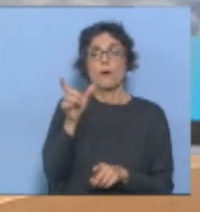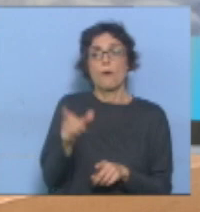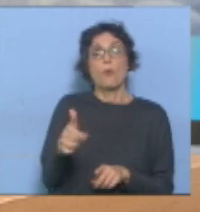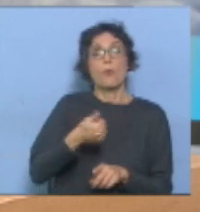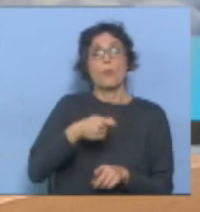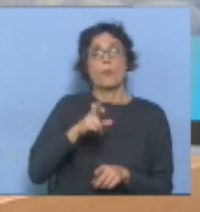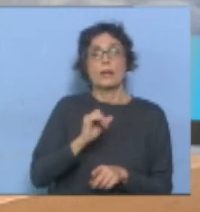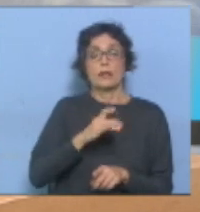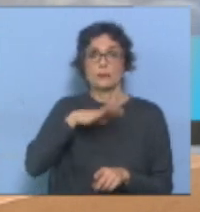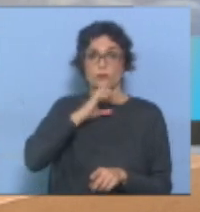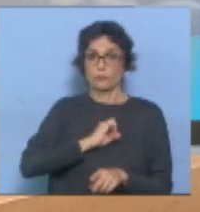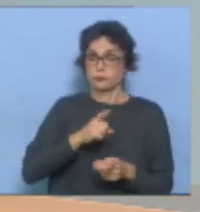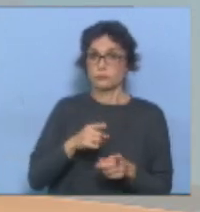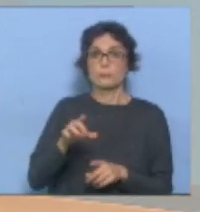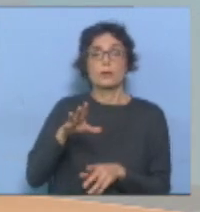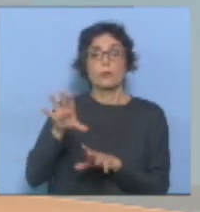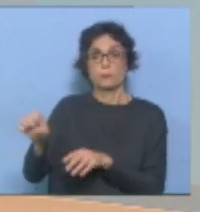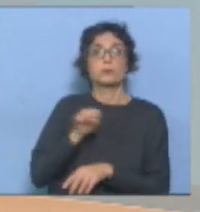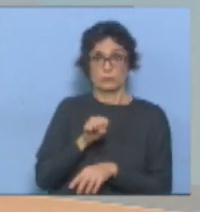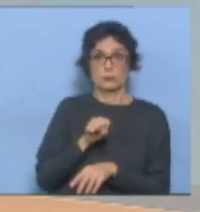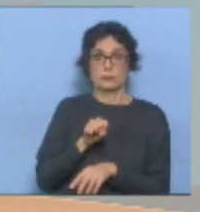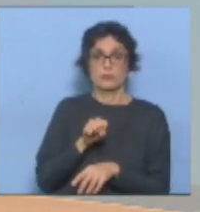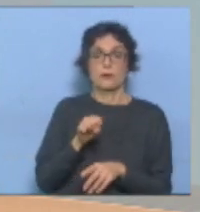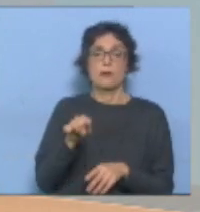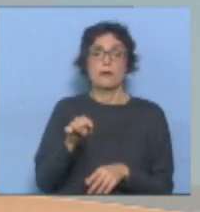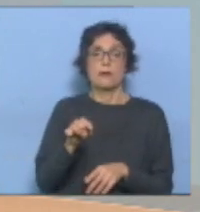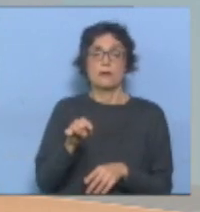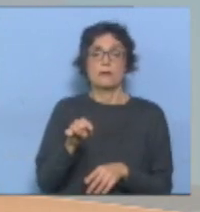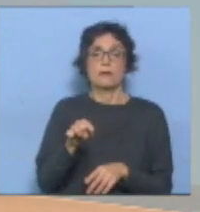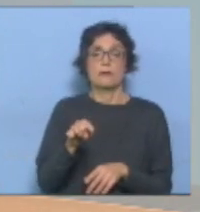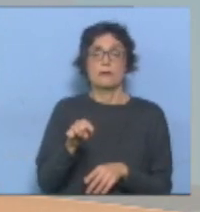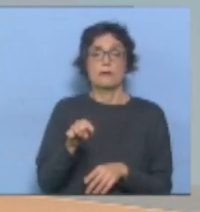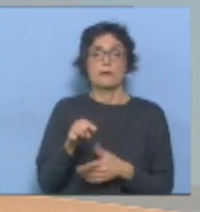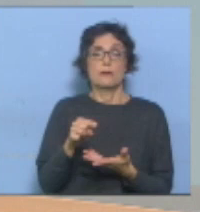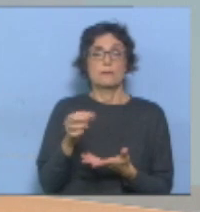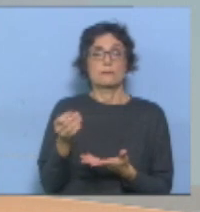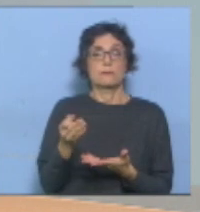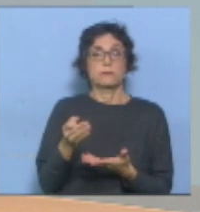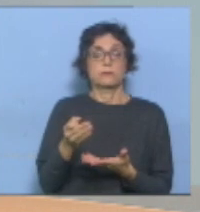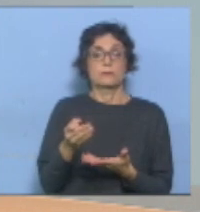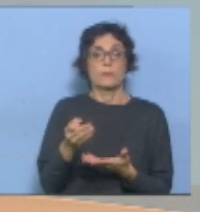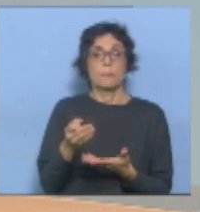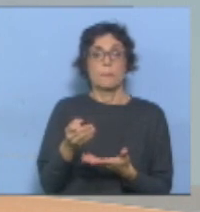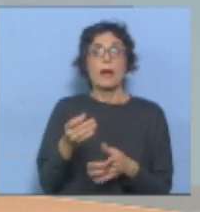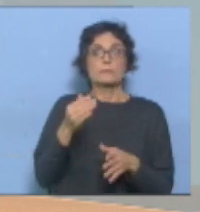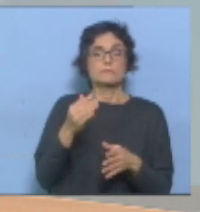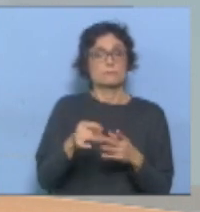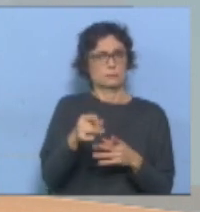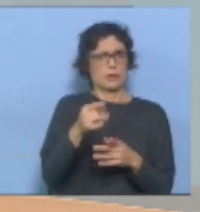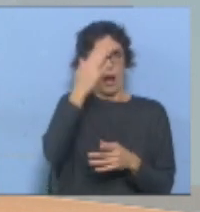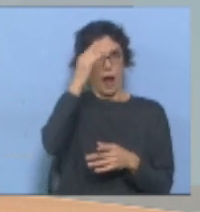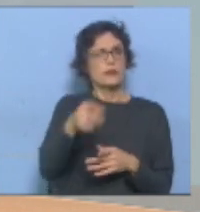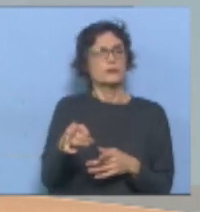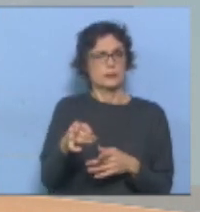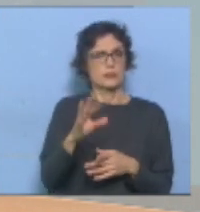uma integração e houve algum E desde logo aí cuidado. acredito que tenha acontecido, enfim, por parte dos